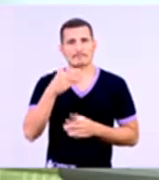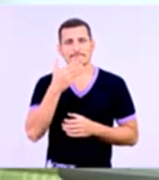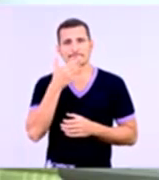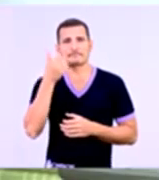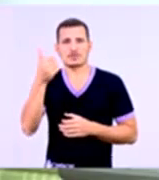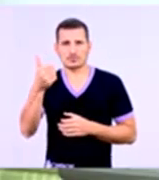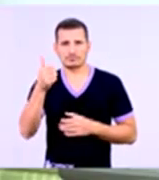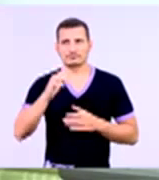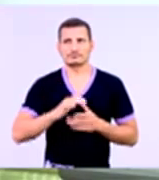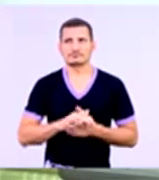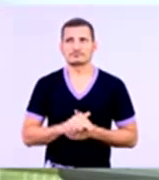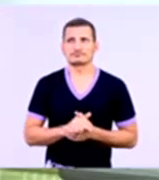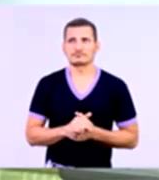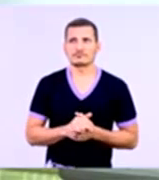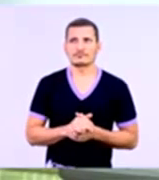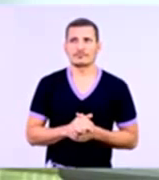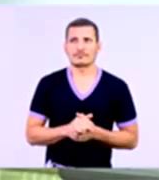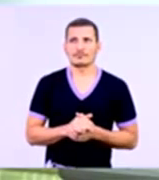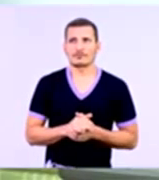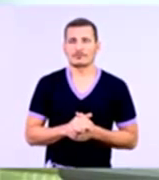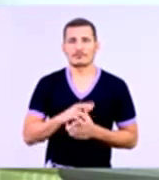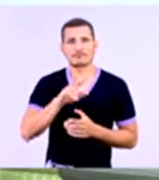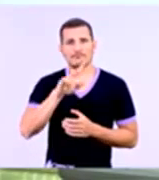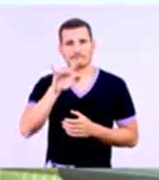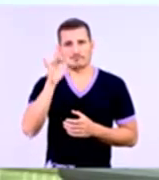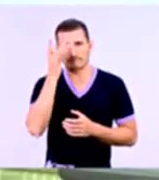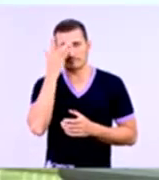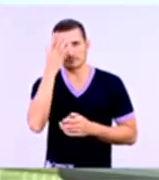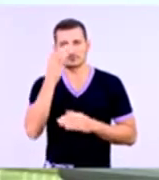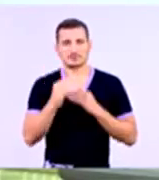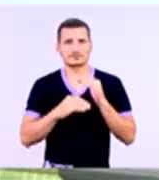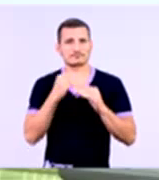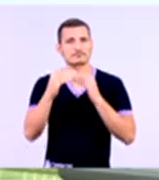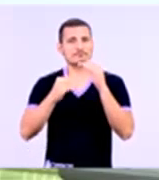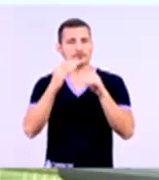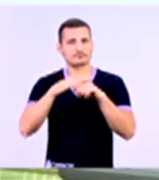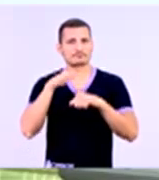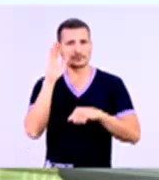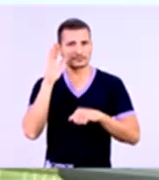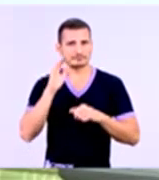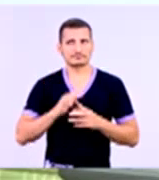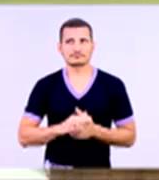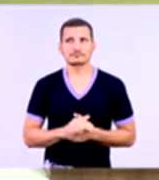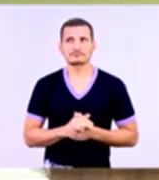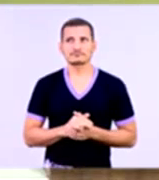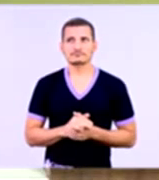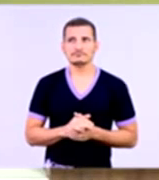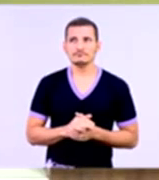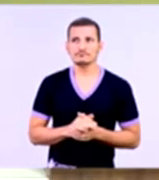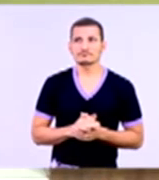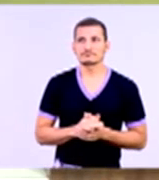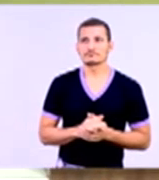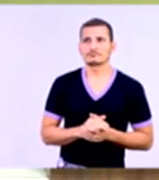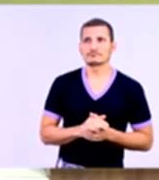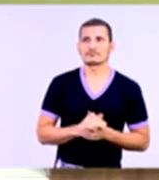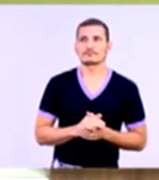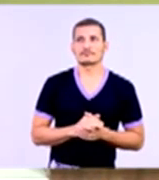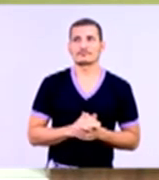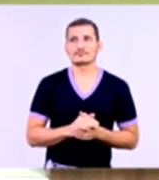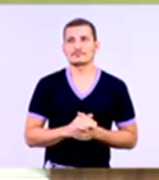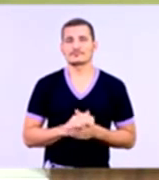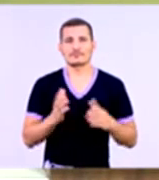ambos os casos. Vai facilitar o desenvolvimento ainda mais. Ok, professor. Ok? Vamos passar para as